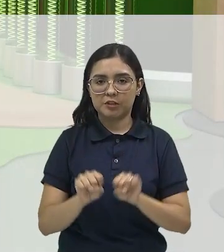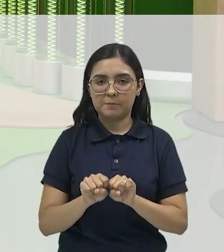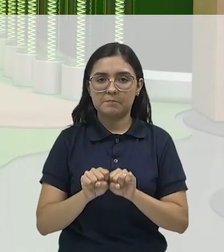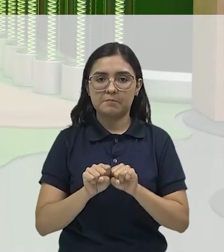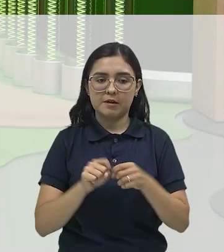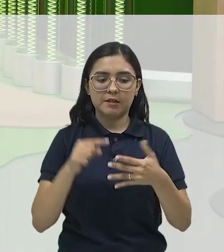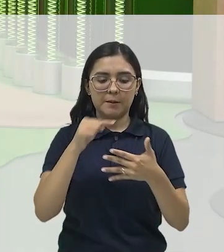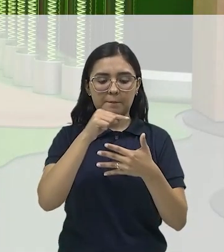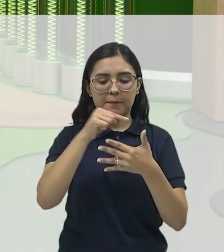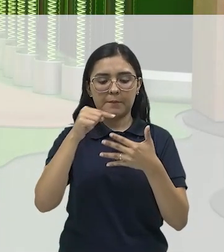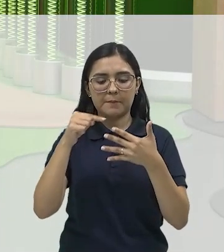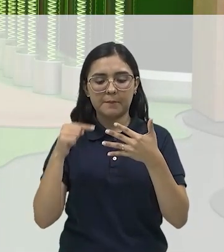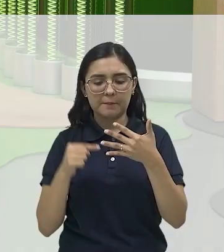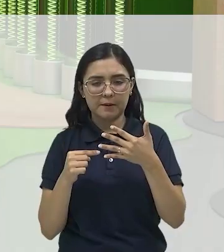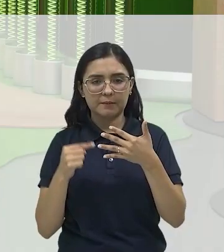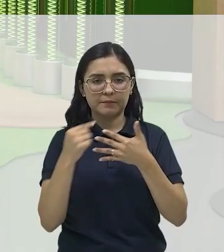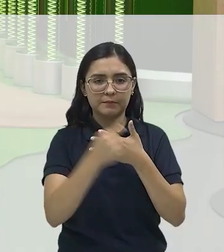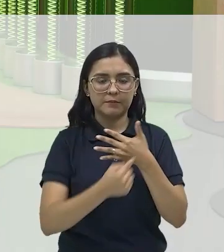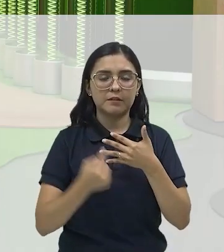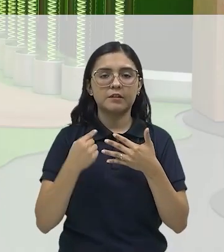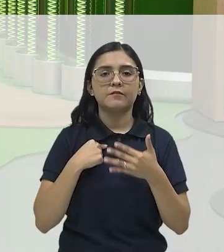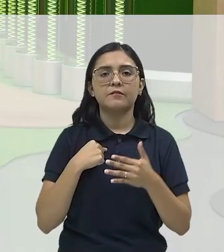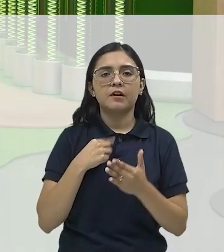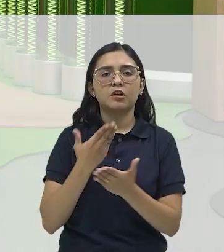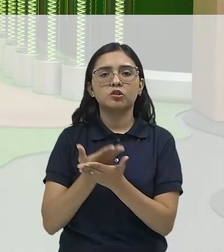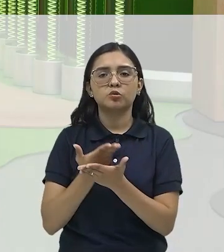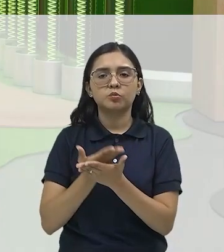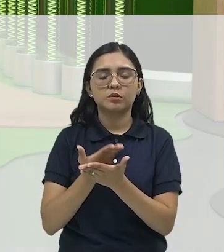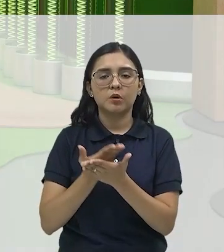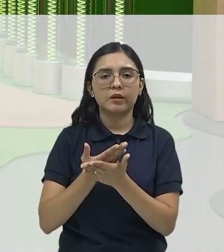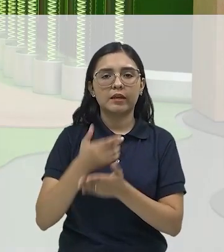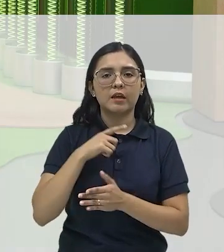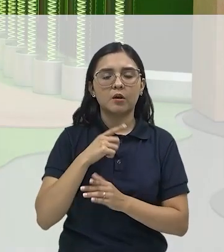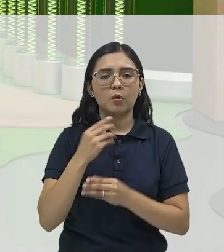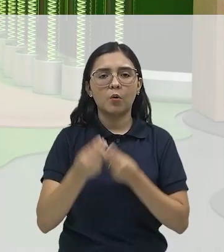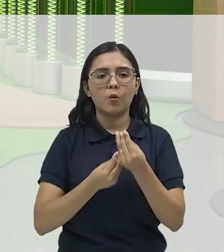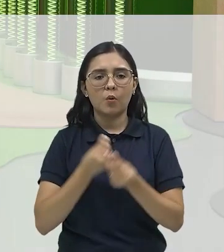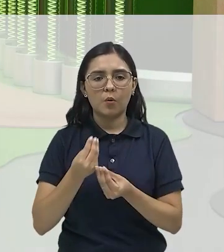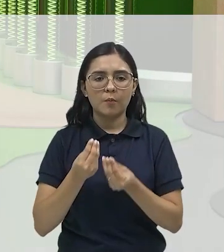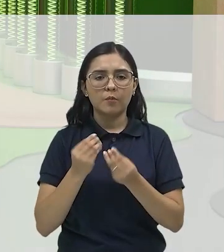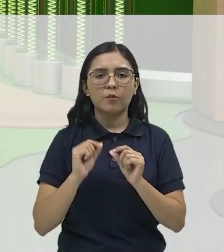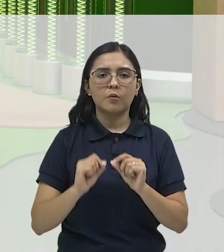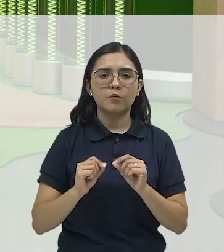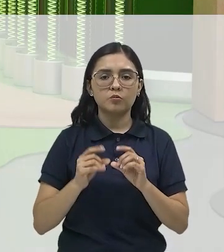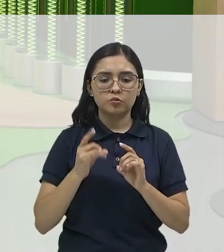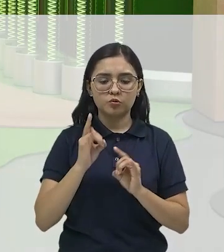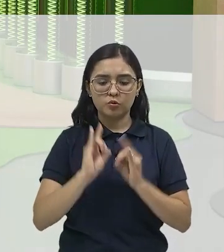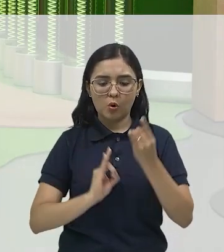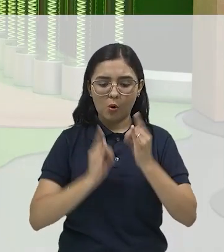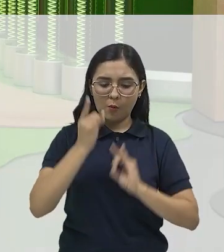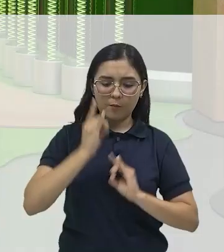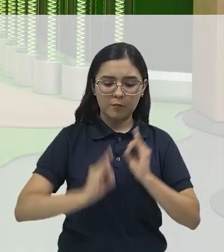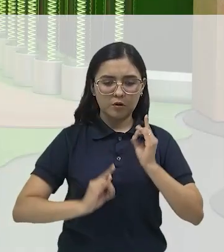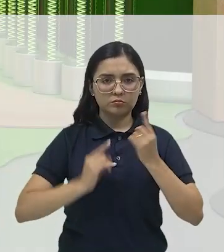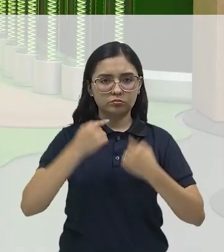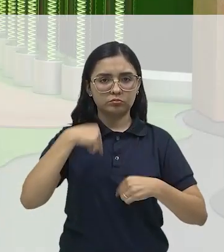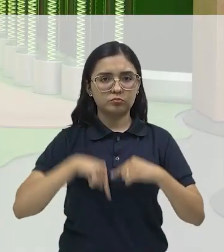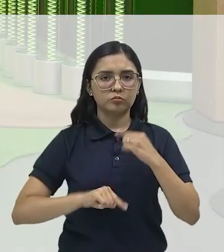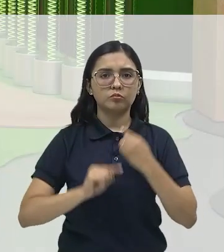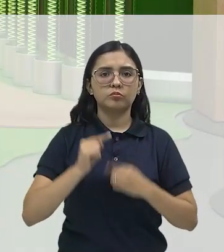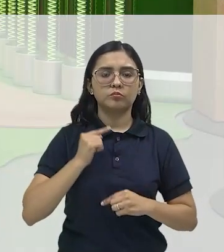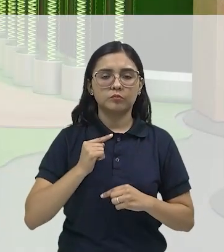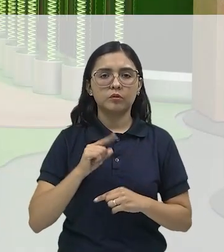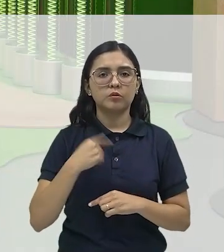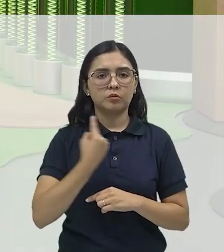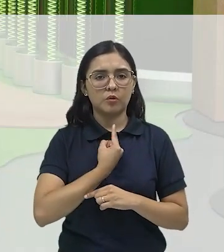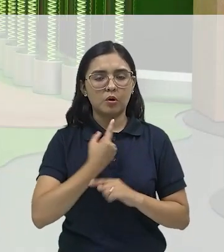ele vai estudar a ação dos hormônios e nós somos movidos aos nossos hormônios, né?